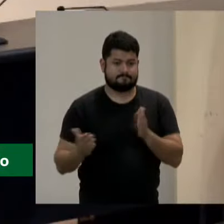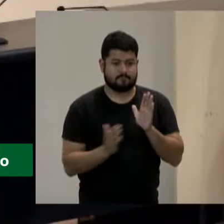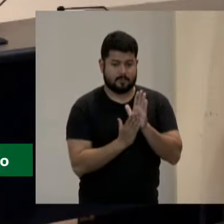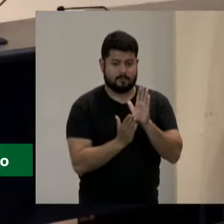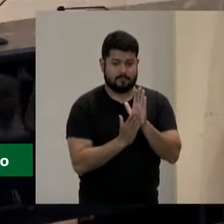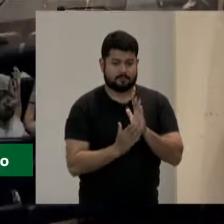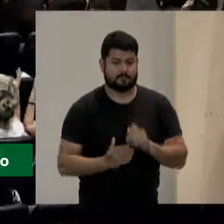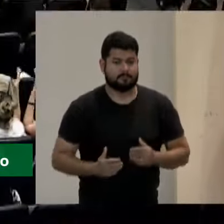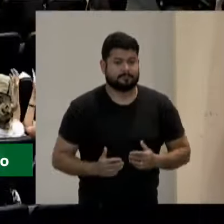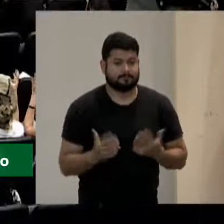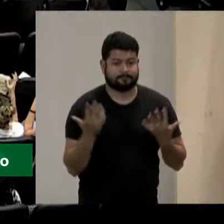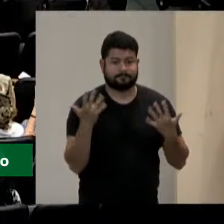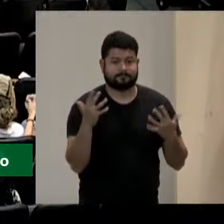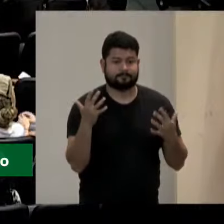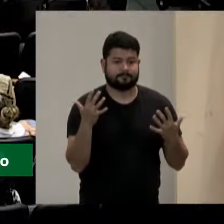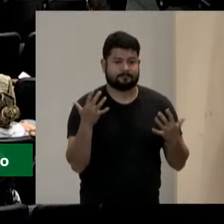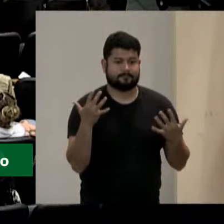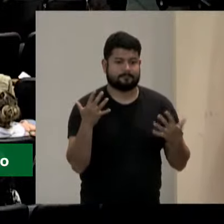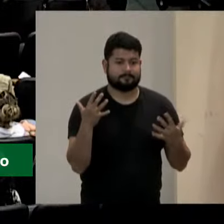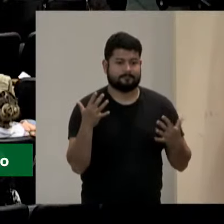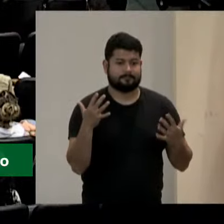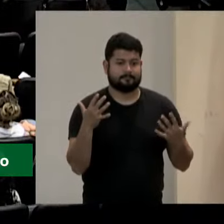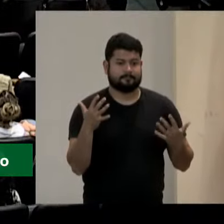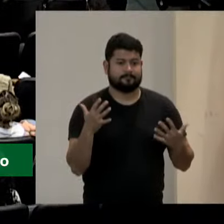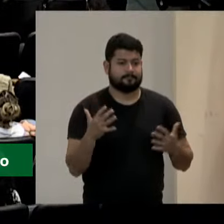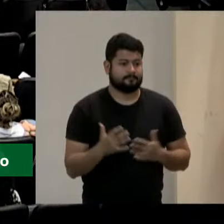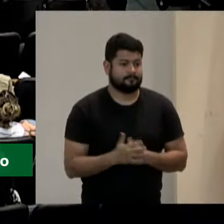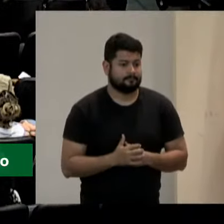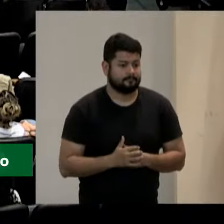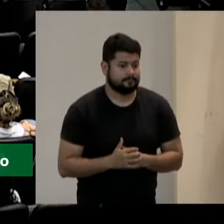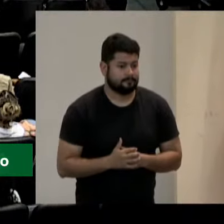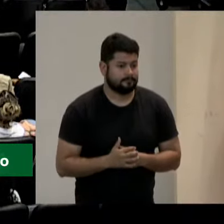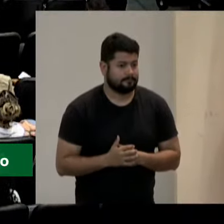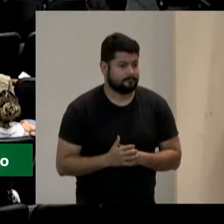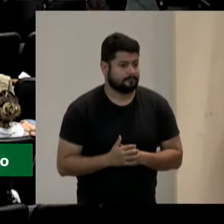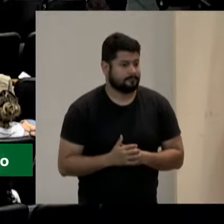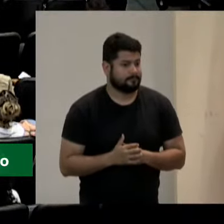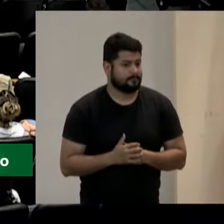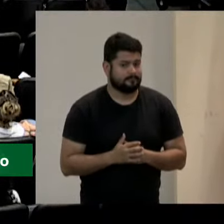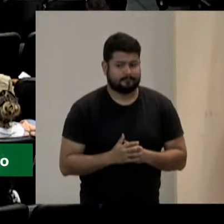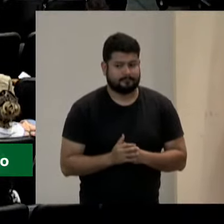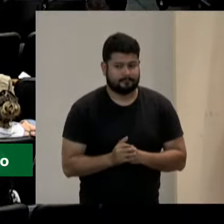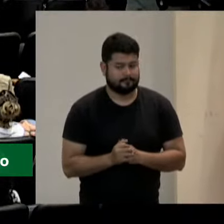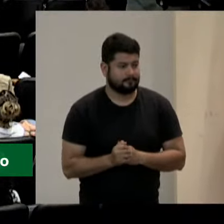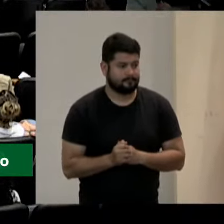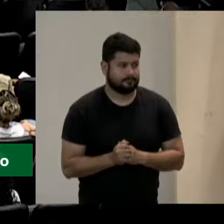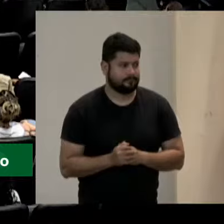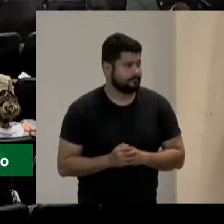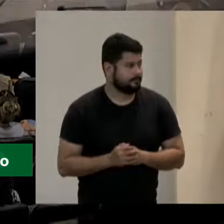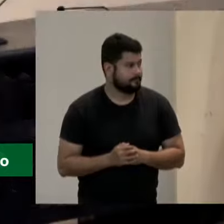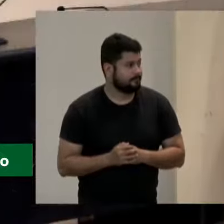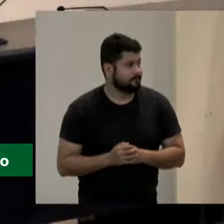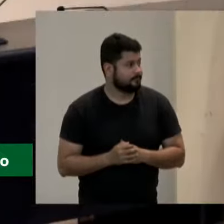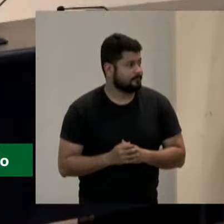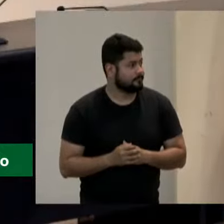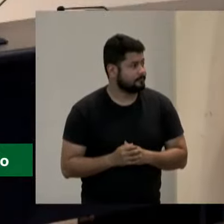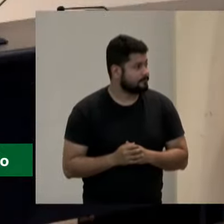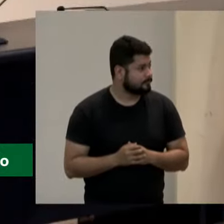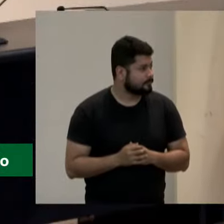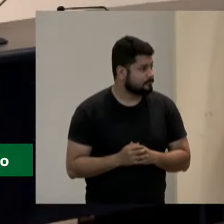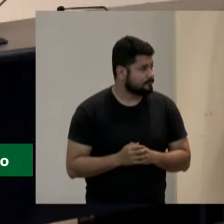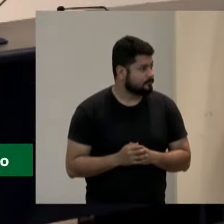E quanto para o Rodrigo, embora ele não esteja aqui, o Rodrigo, como eu disse, talvez não esperasse que eu não